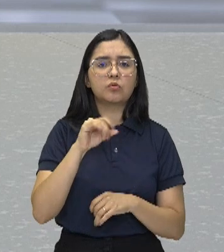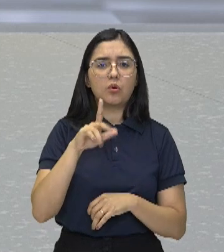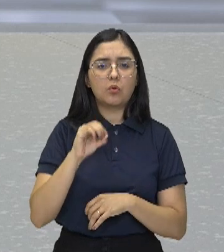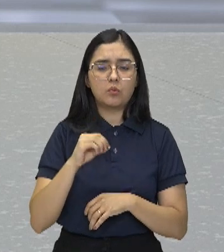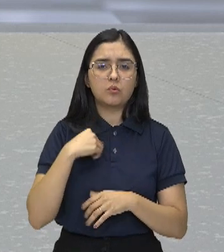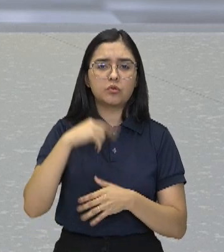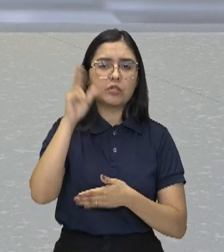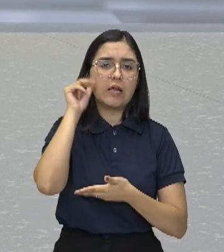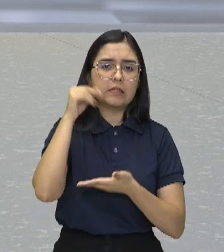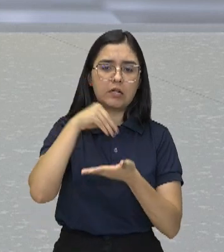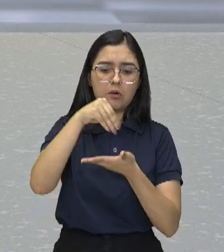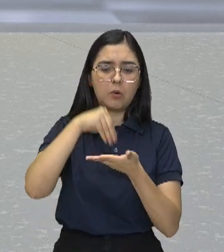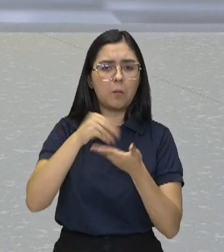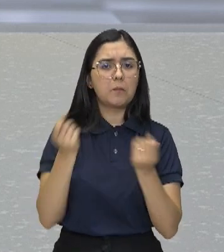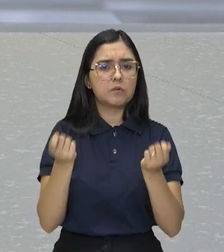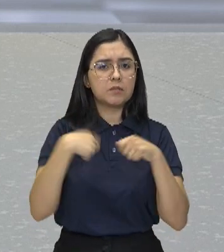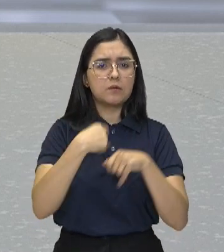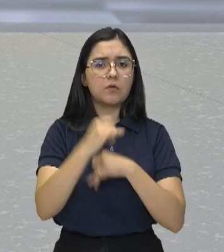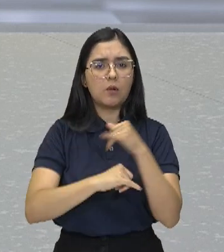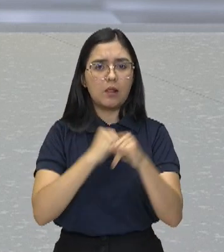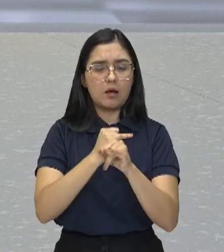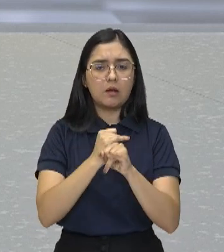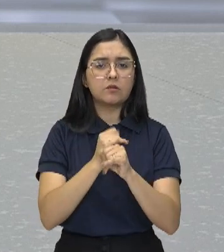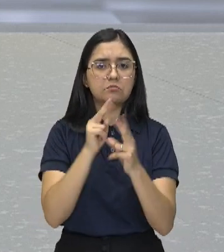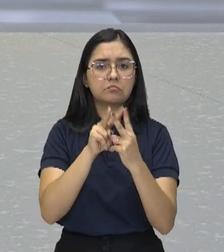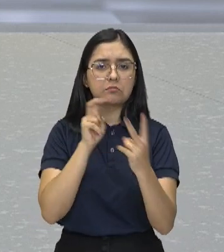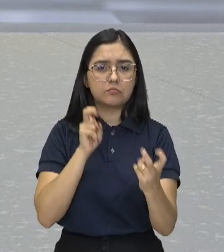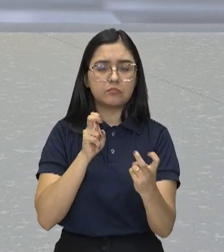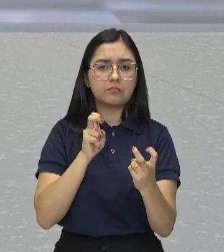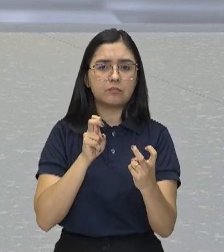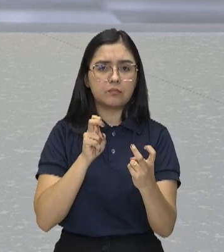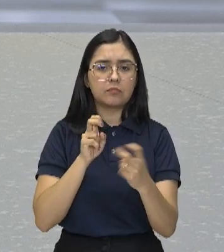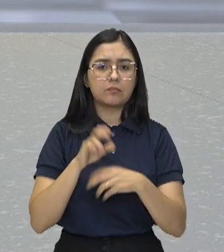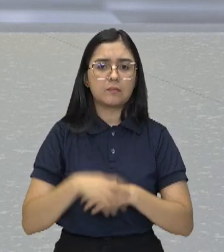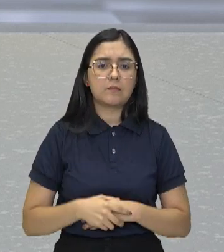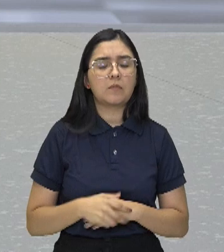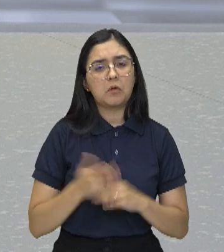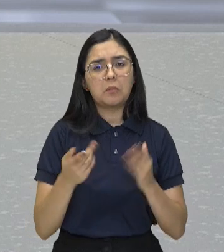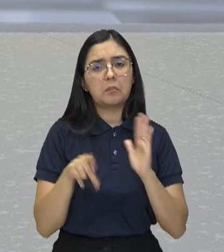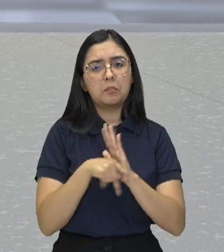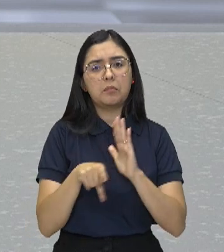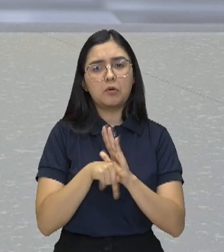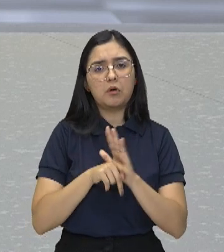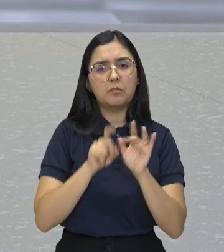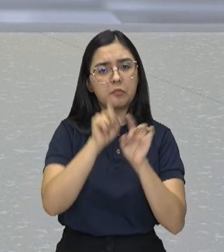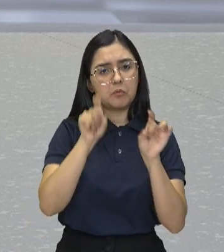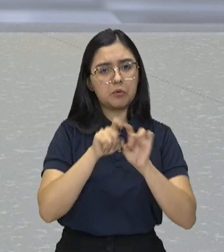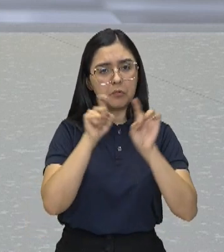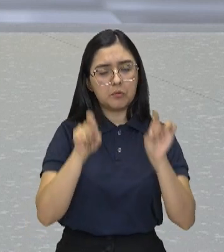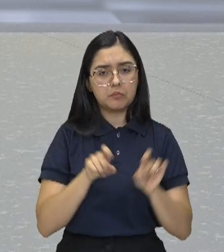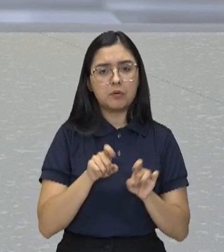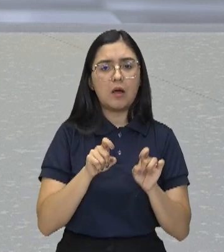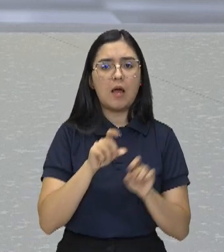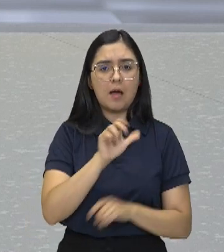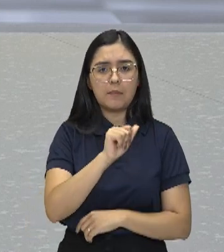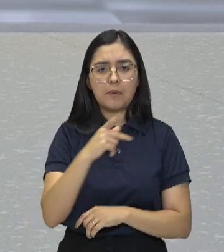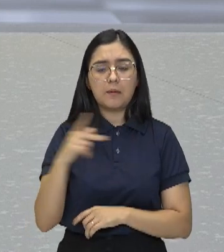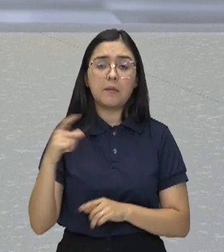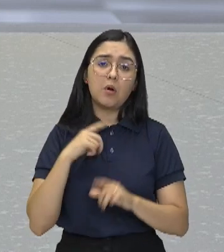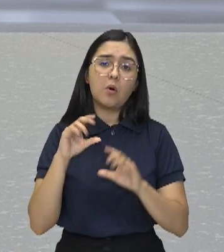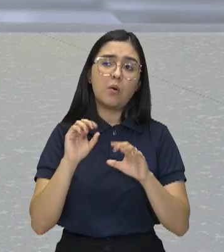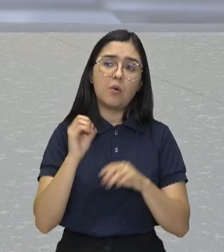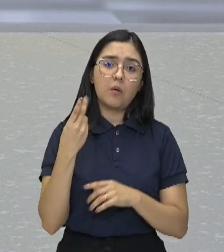consegue jogar online contra o próprio computador, né, o próprio programa, o aplicativo, ou